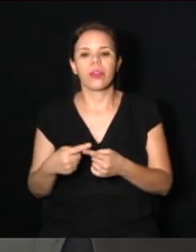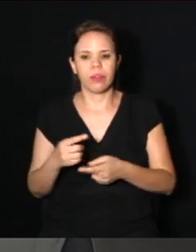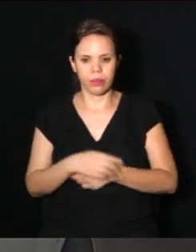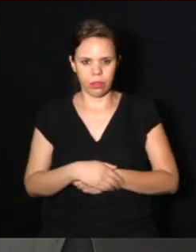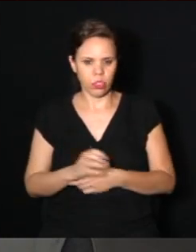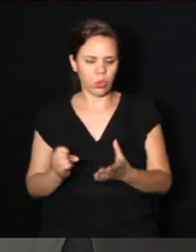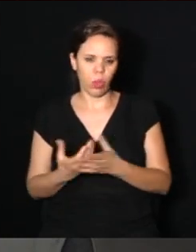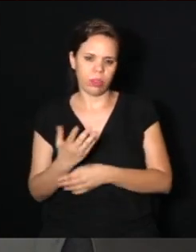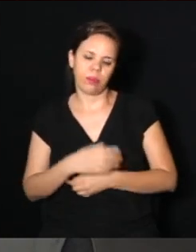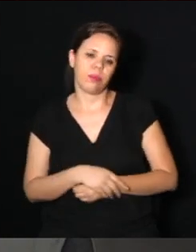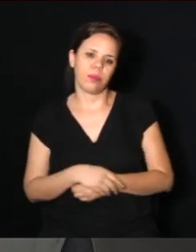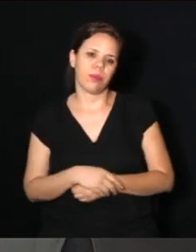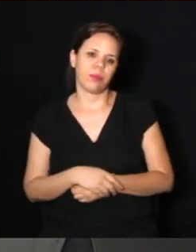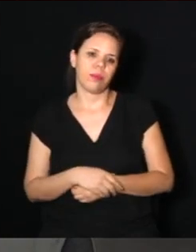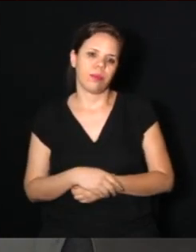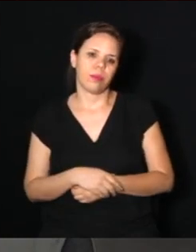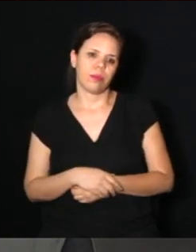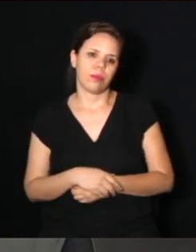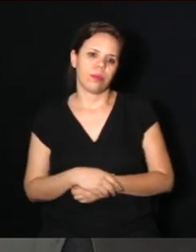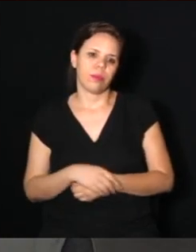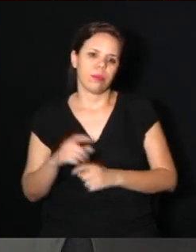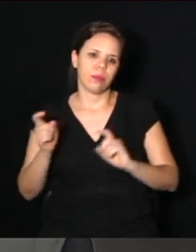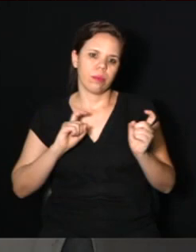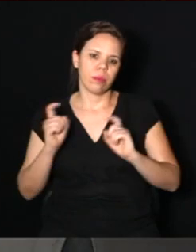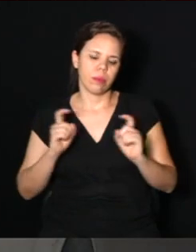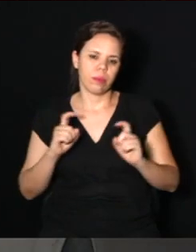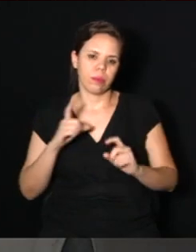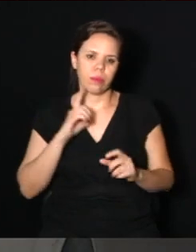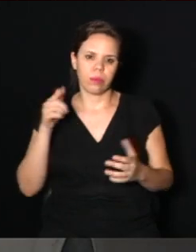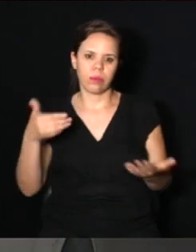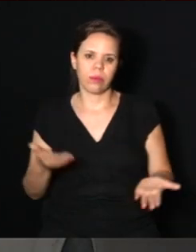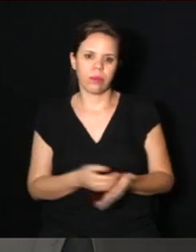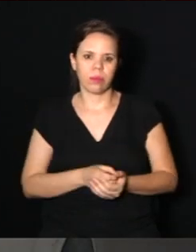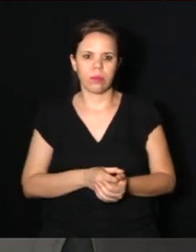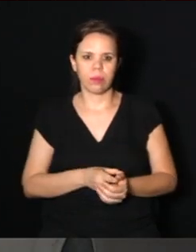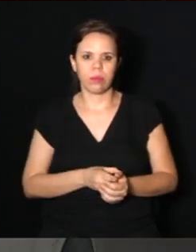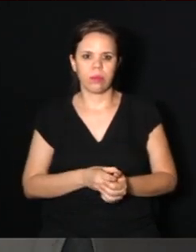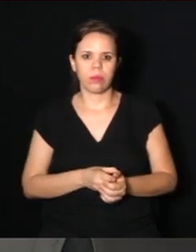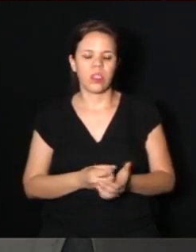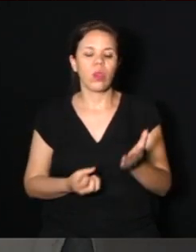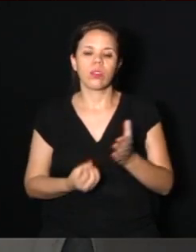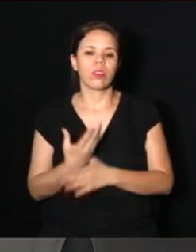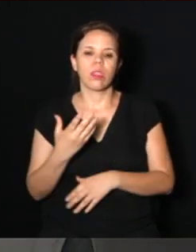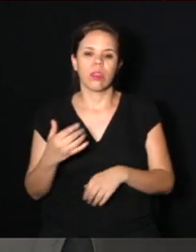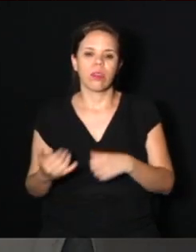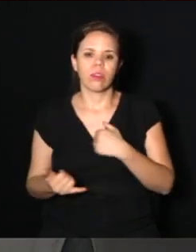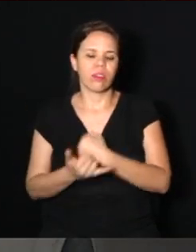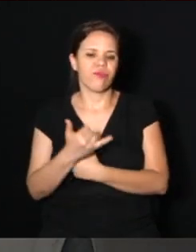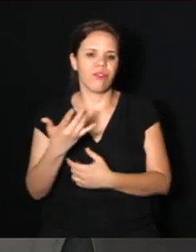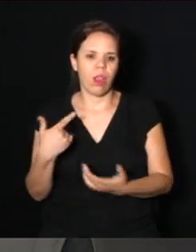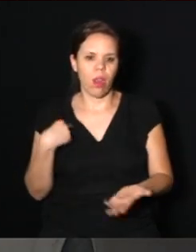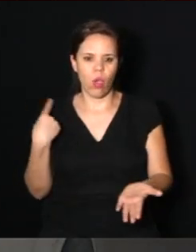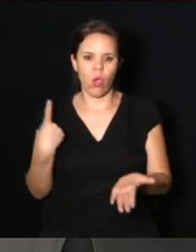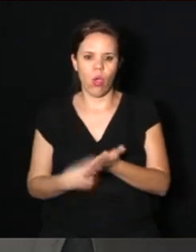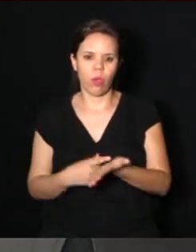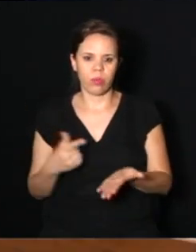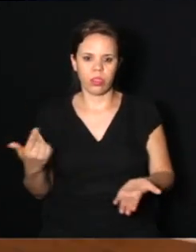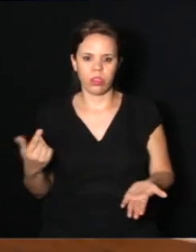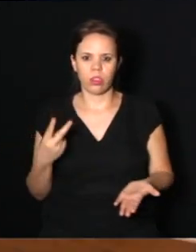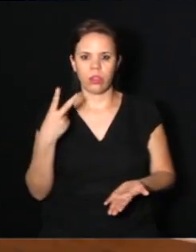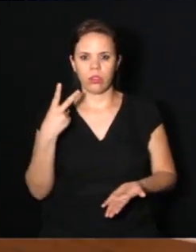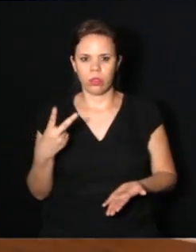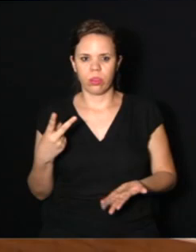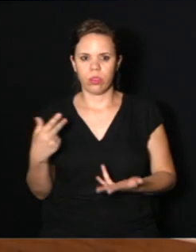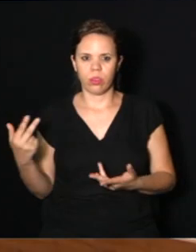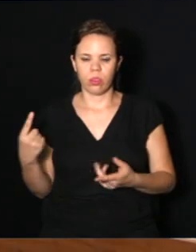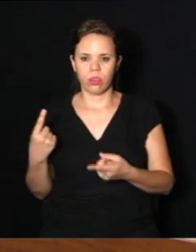não aconteceu a partir do momento da reunião que ele esteve aqui, por que estão ocorrendo essas falhas. Combinado. Acho que fica assim, então, esses dois encaminhamentos.